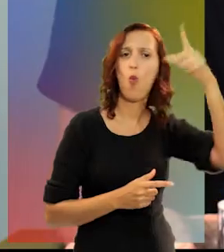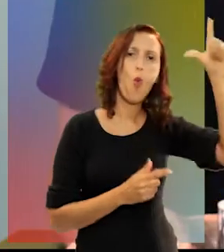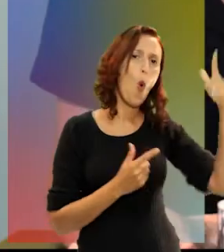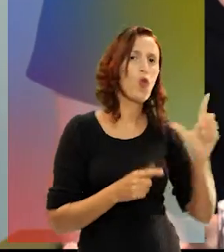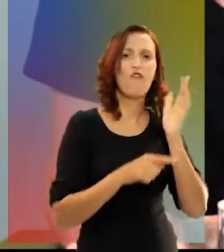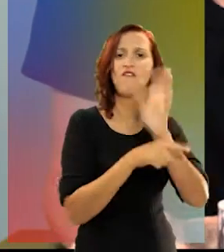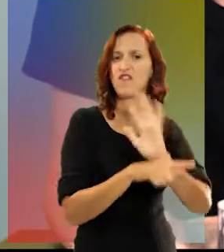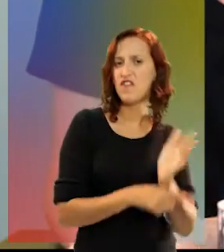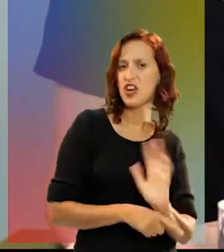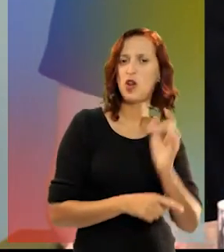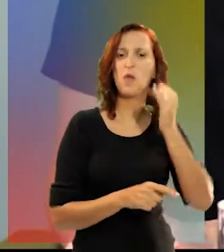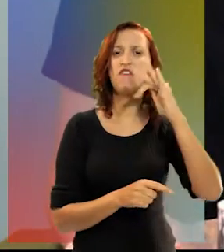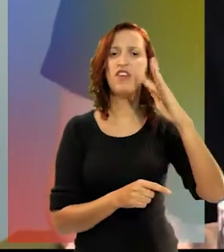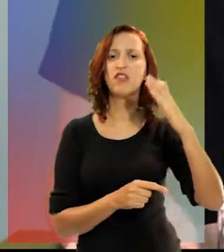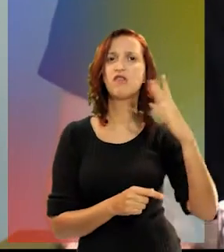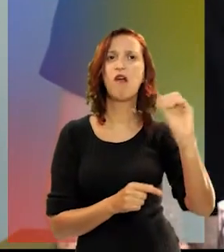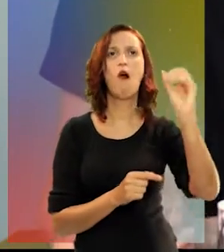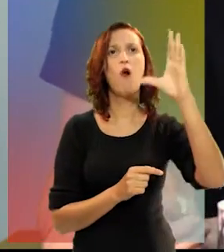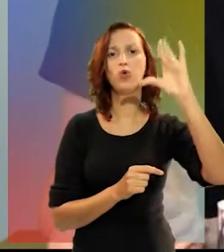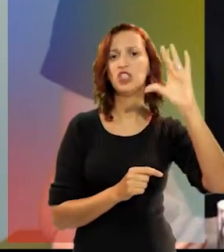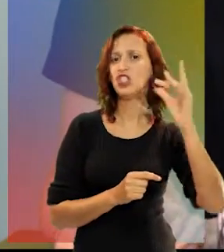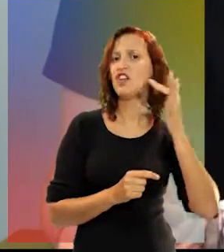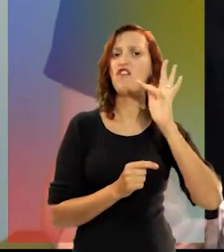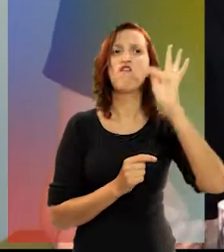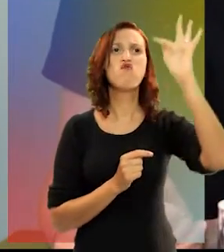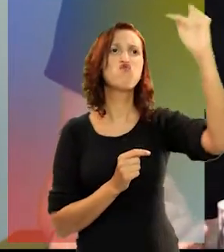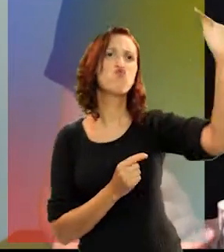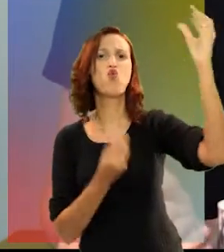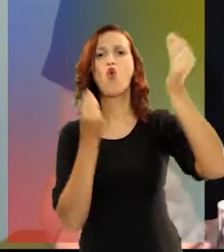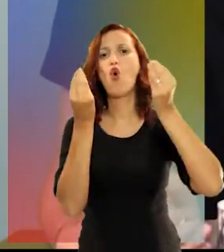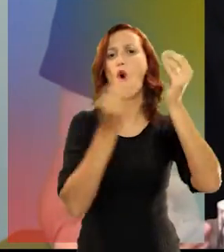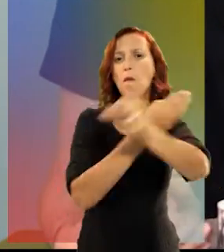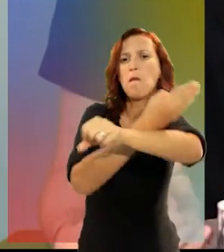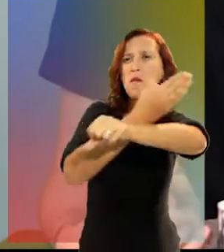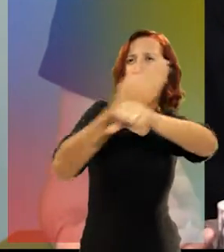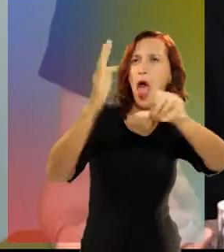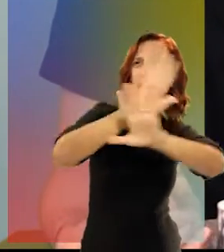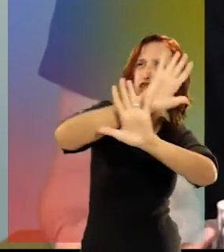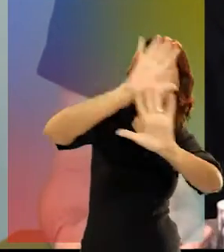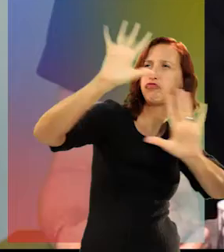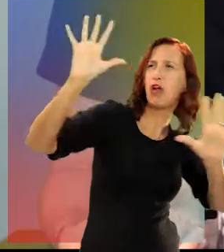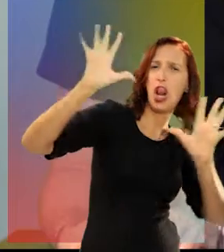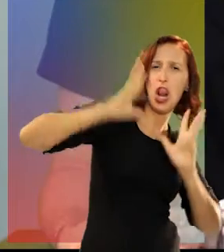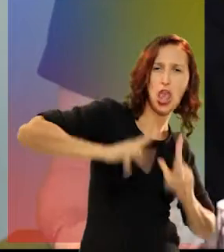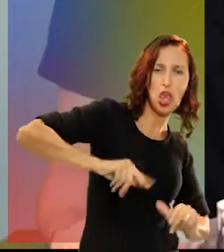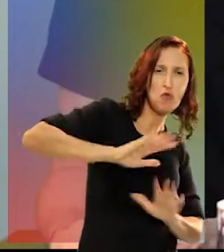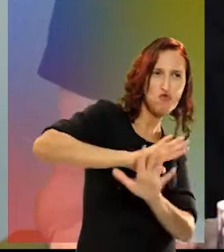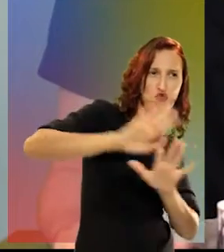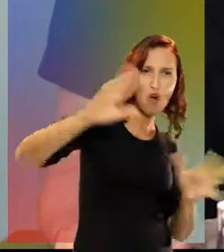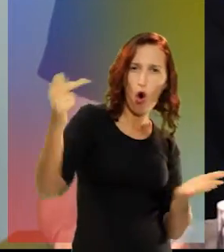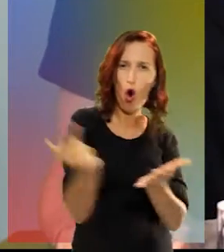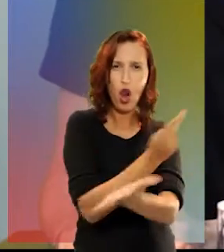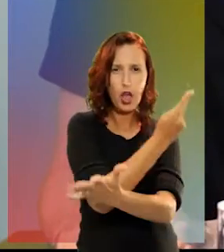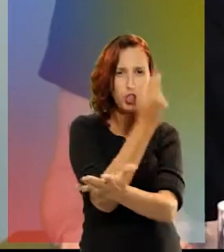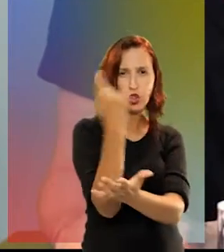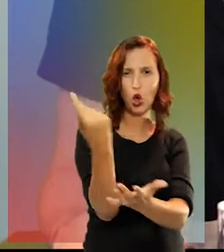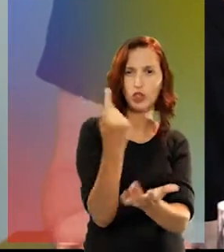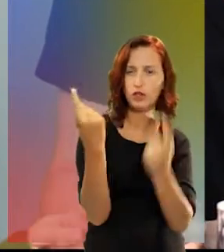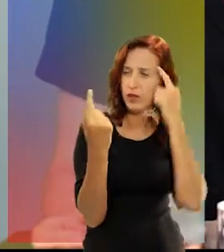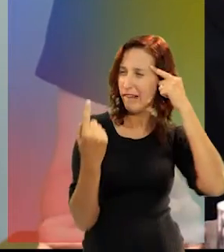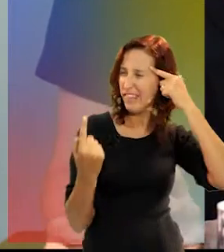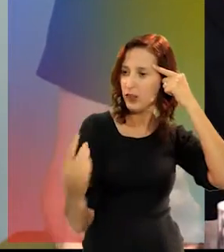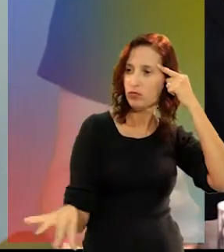ficção científica que fazem essa previsão do futuro, em que é tudo clean, branco, né? Em que as coisas acontecem sozinhas,